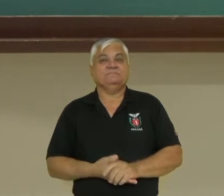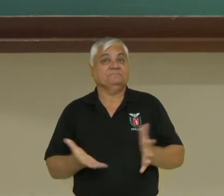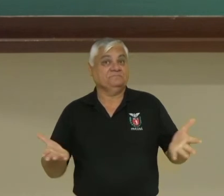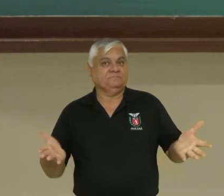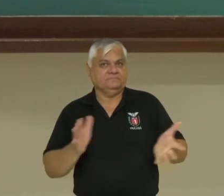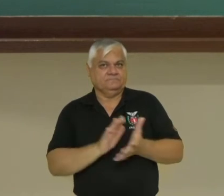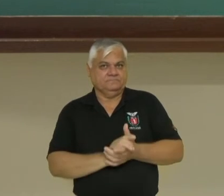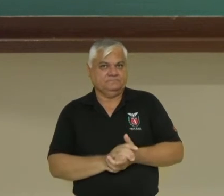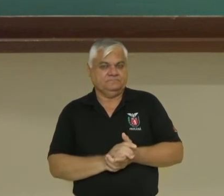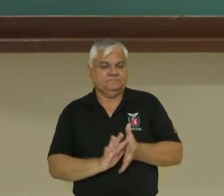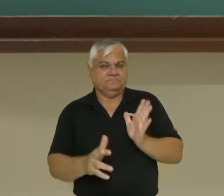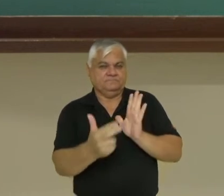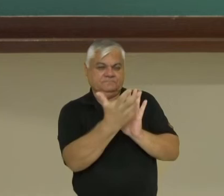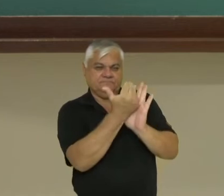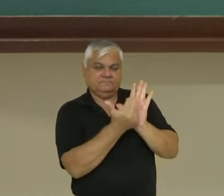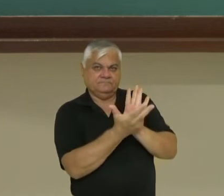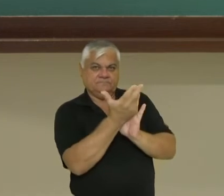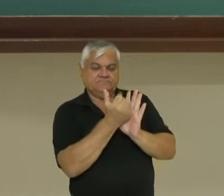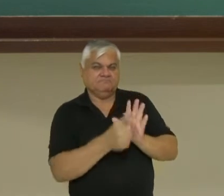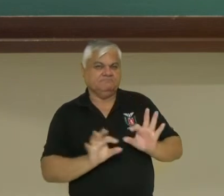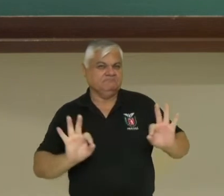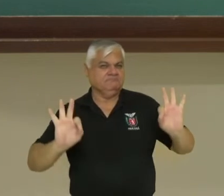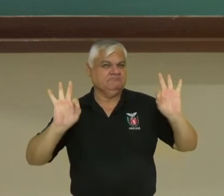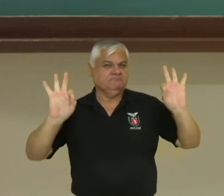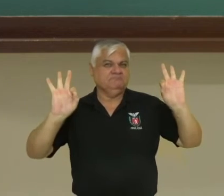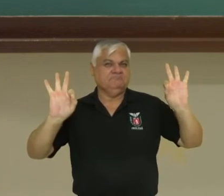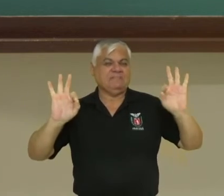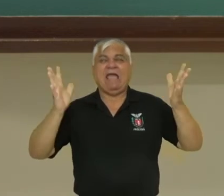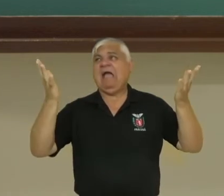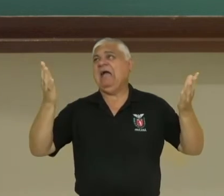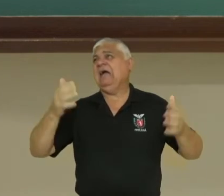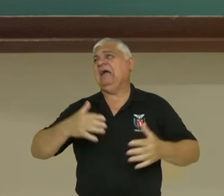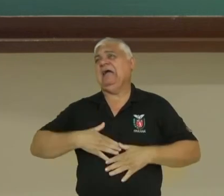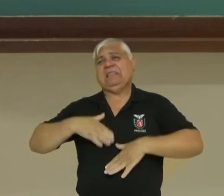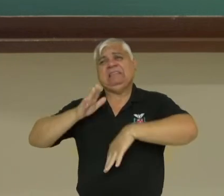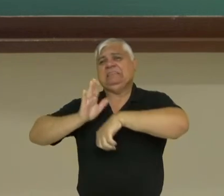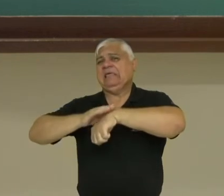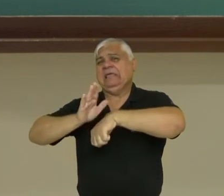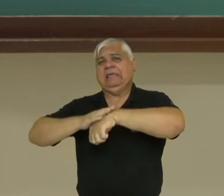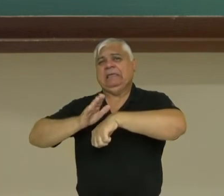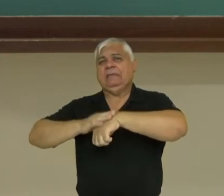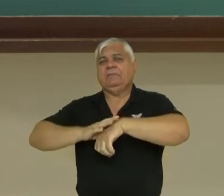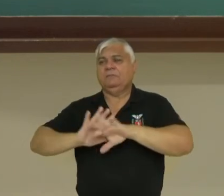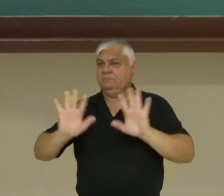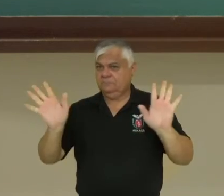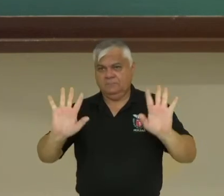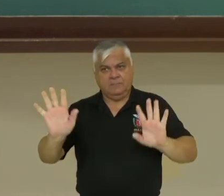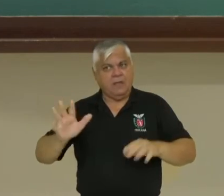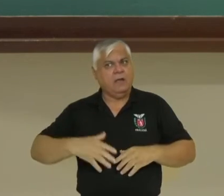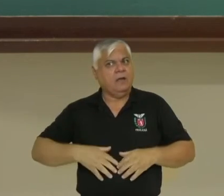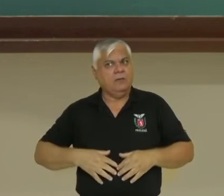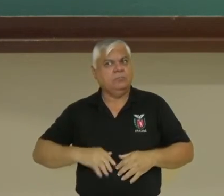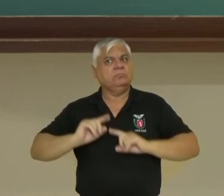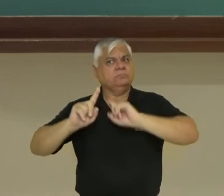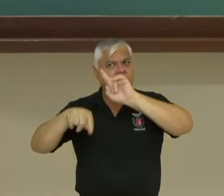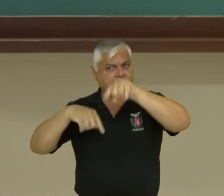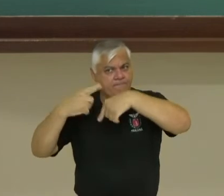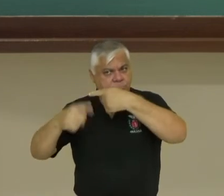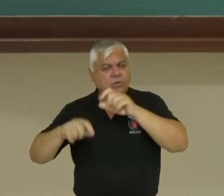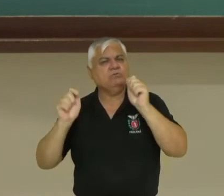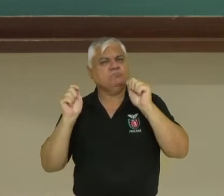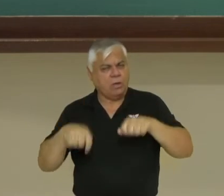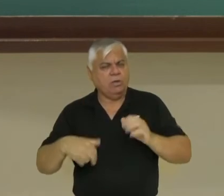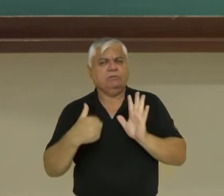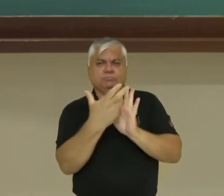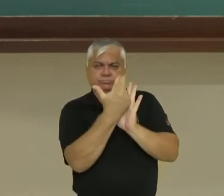E aí, capricharam nessa criação? Ai, professora, não deu tempo. Não deu tempo. Depois você pode terminar a sua arte,